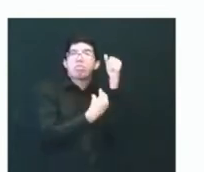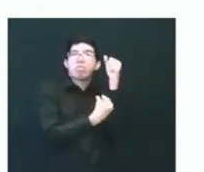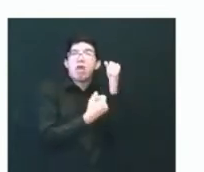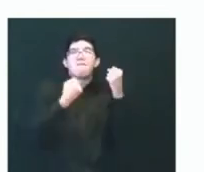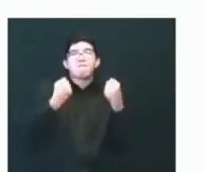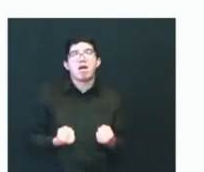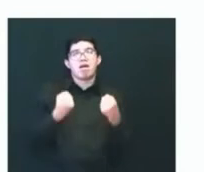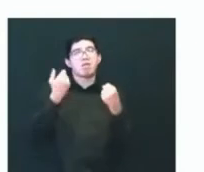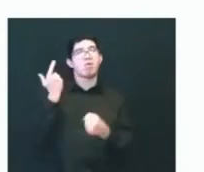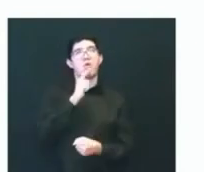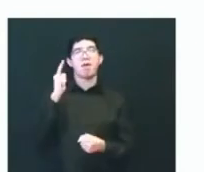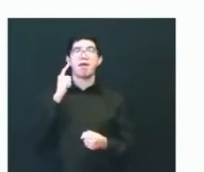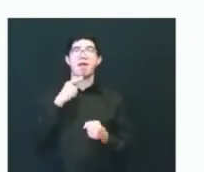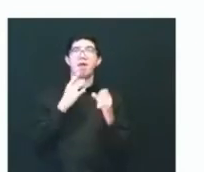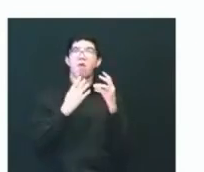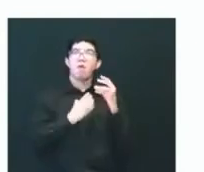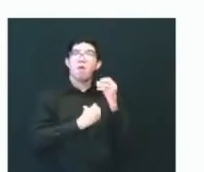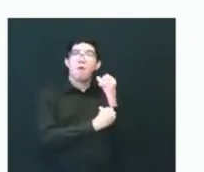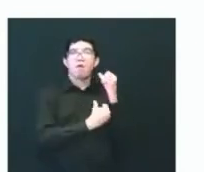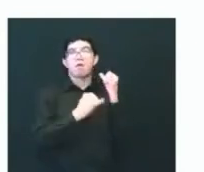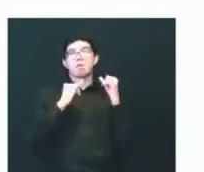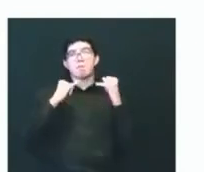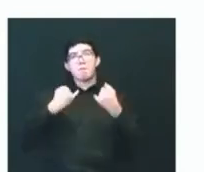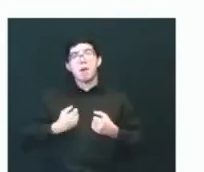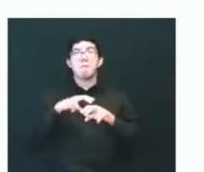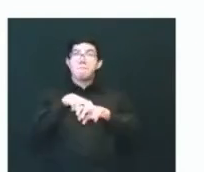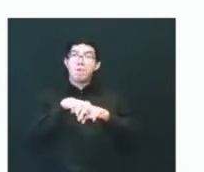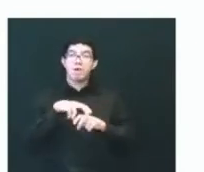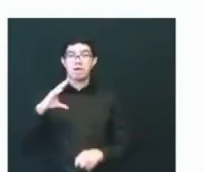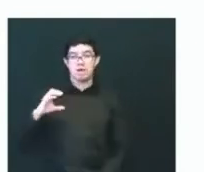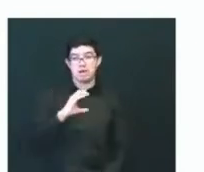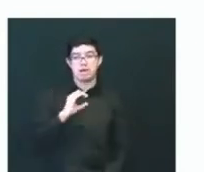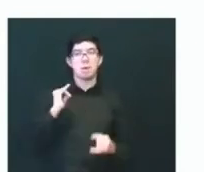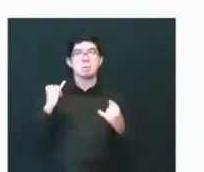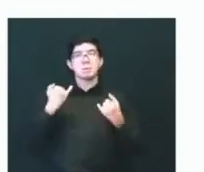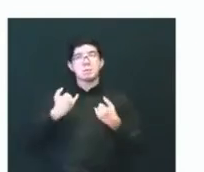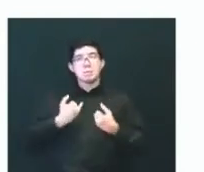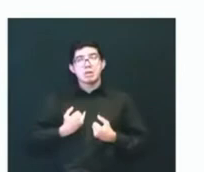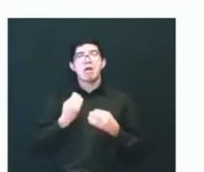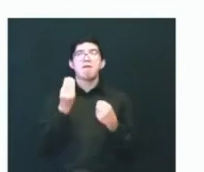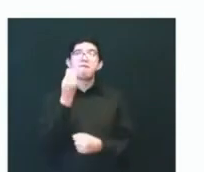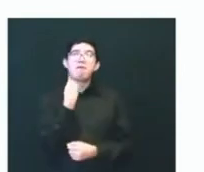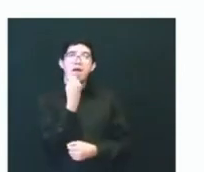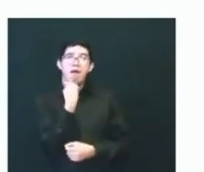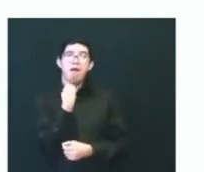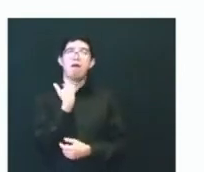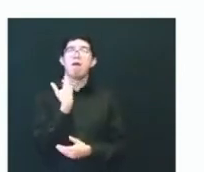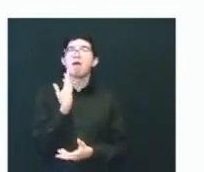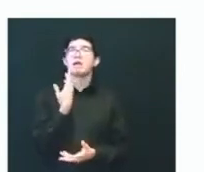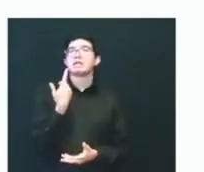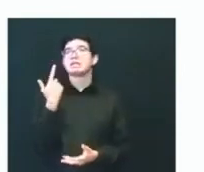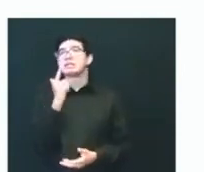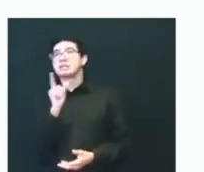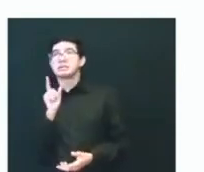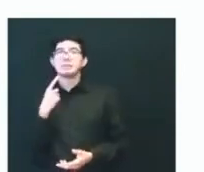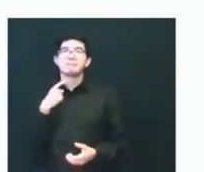massa muscular. É por isso que um paciente com câncer vai ficando mais debilitado, vai ficando com mais dificuldade, às vezes dificuldade